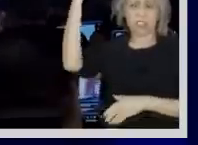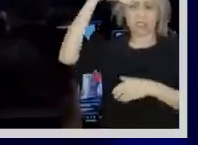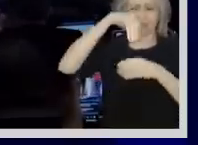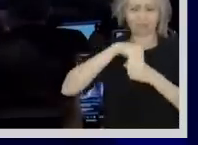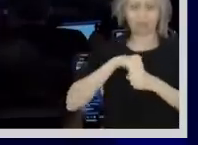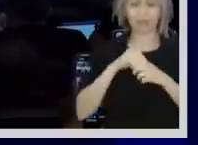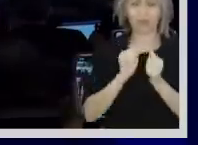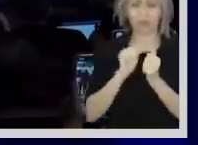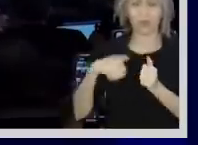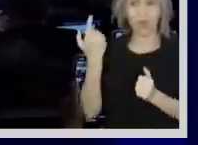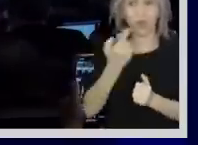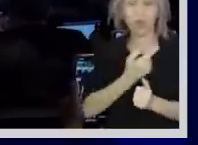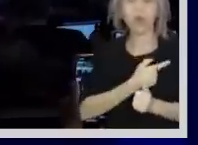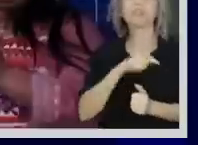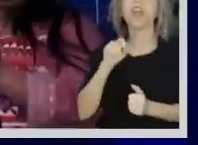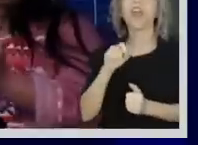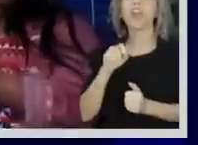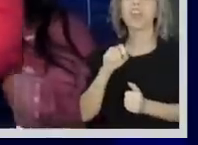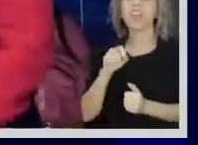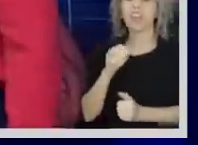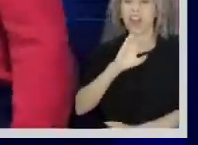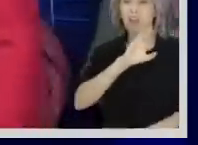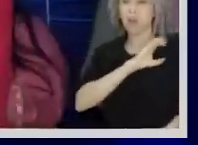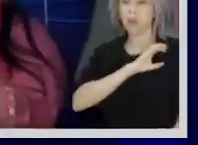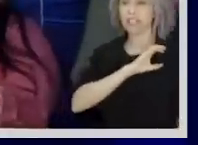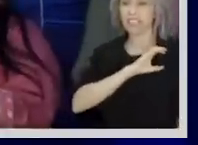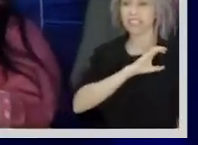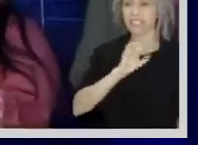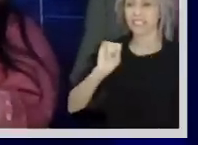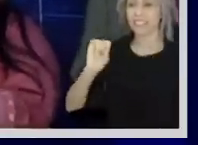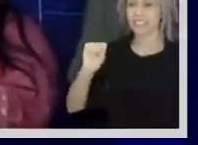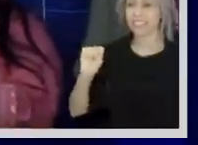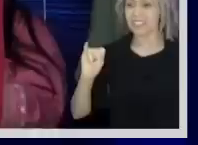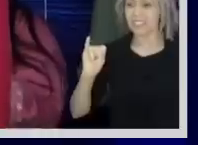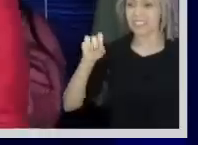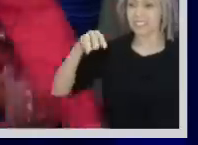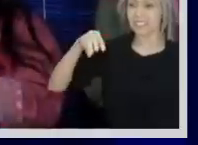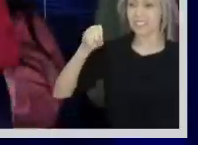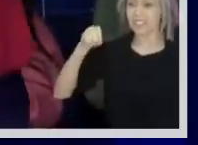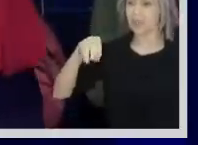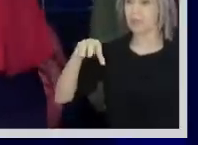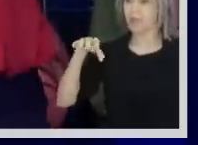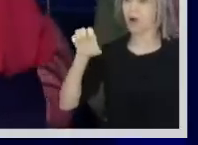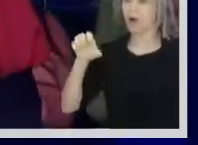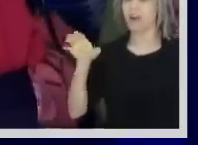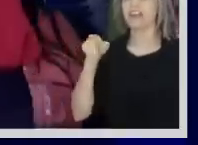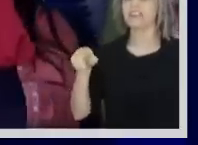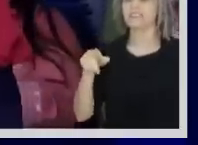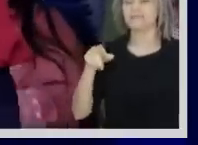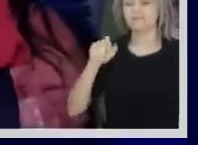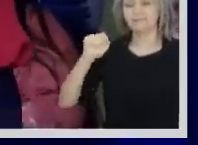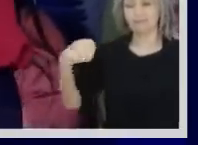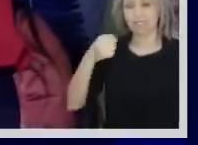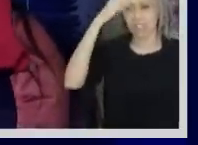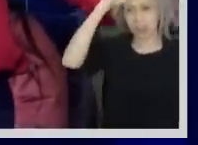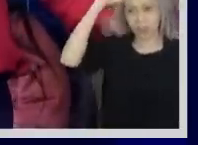ele, o próprio PT vai dar conta de minar essa importância dela, o protagonismo dela. Mas eu quero fazer um comentário a respeito desse Ministério